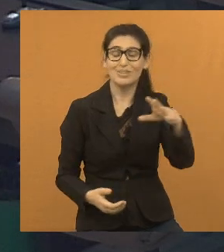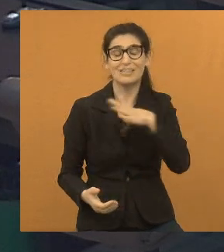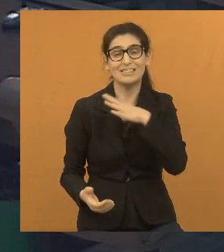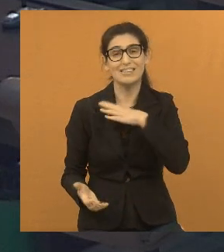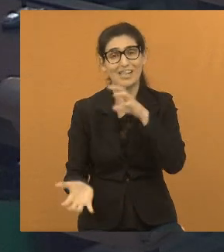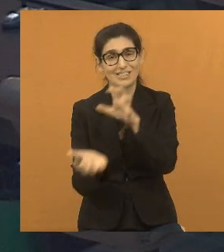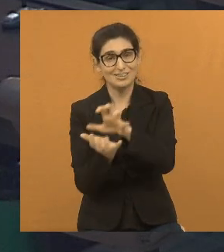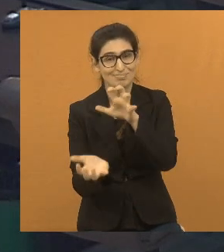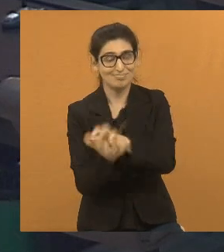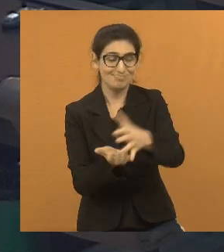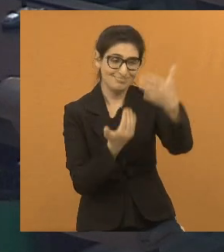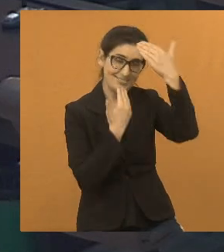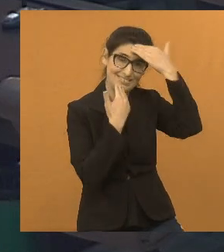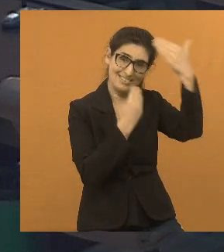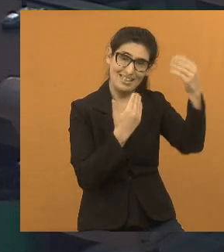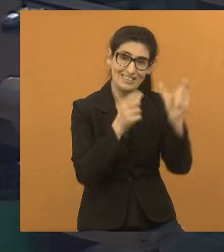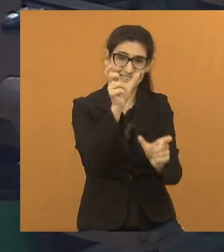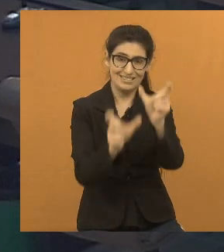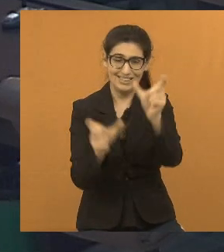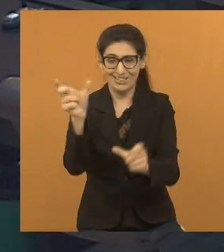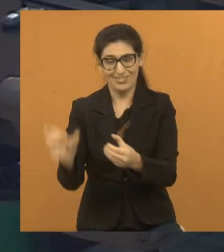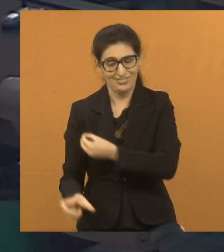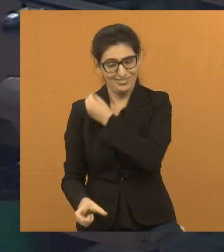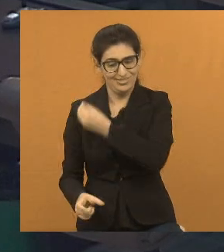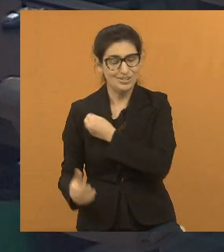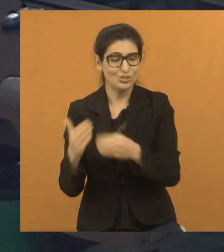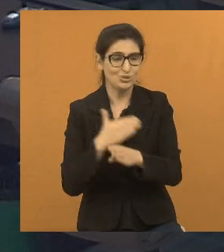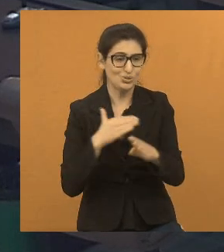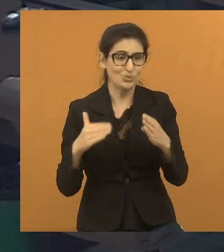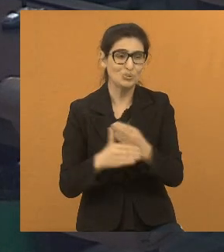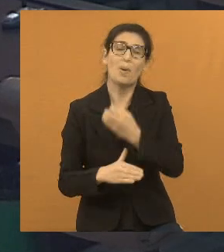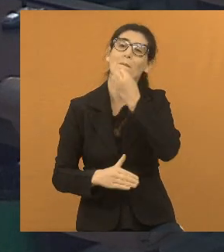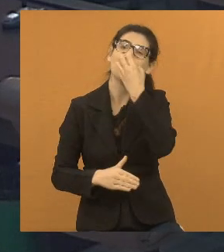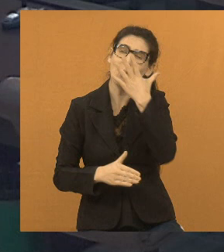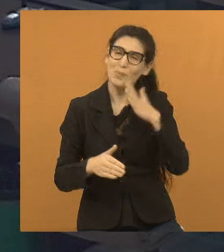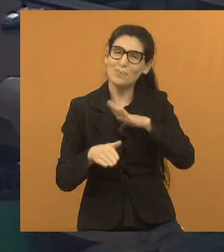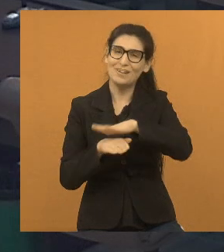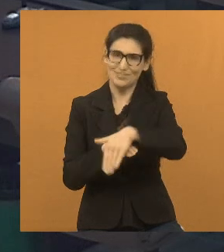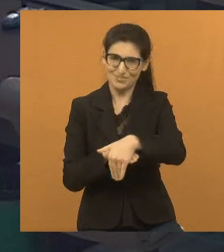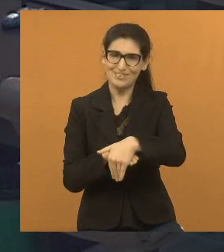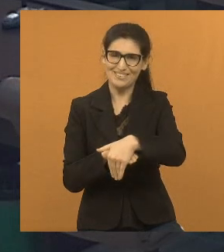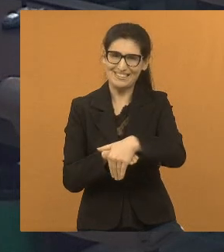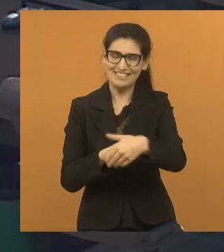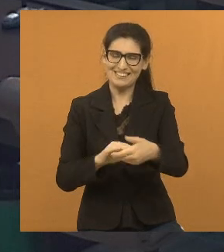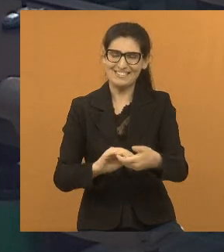agradece a presença de todos e tenham uma boa noite.